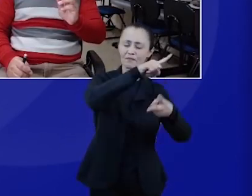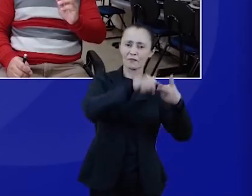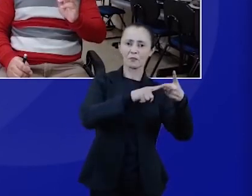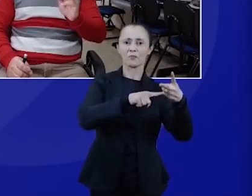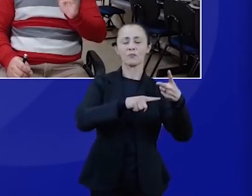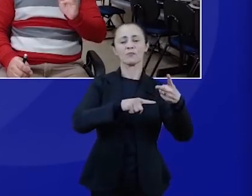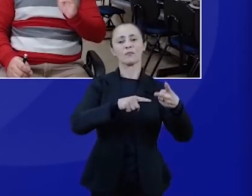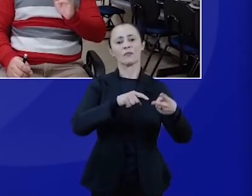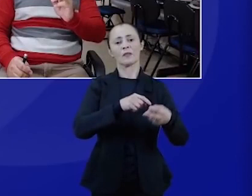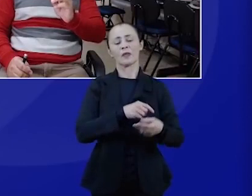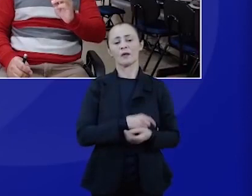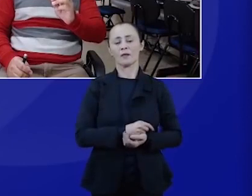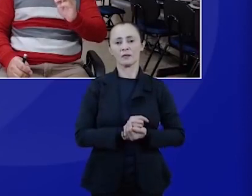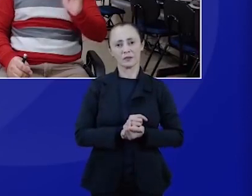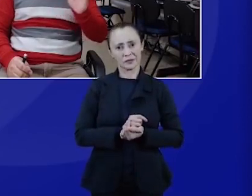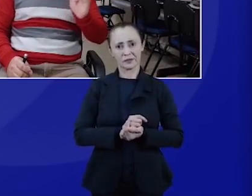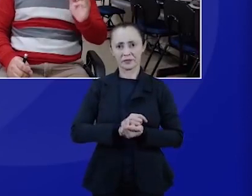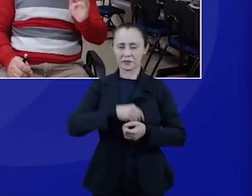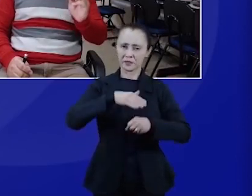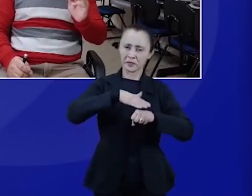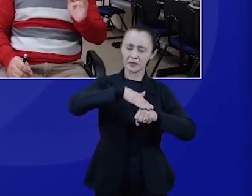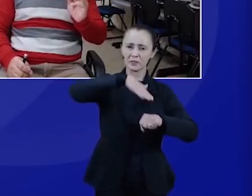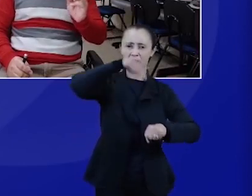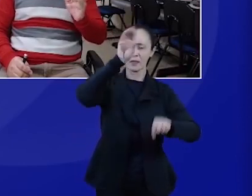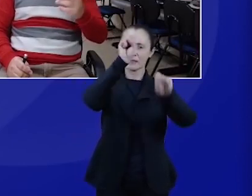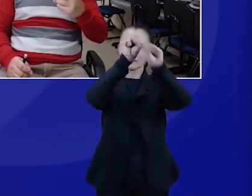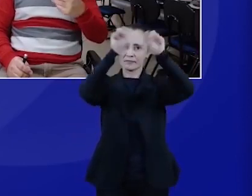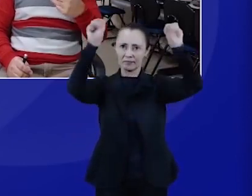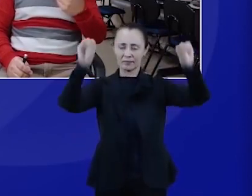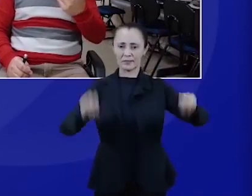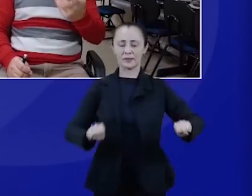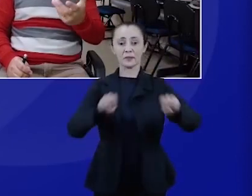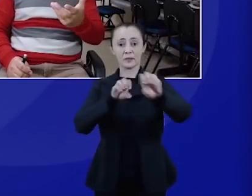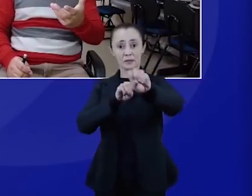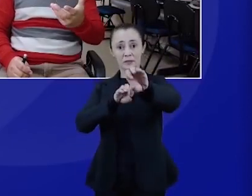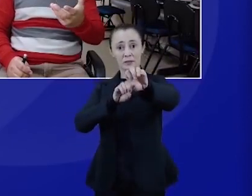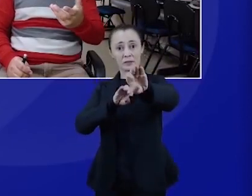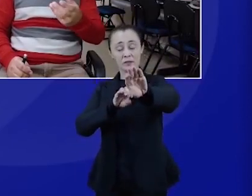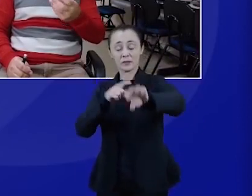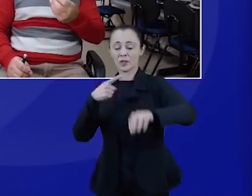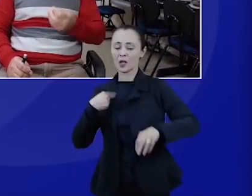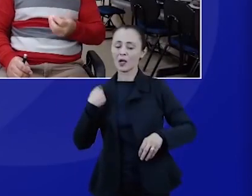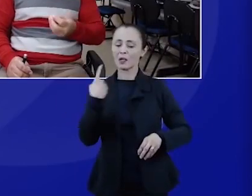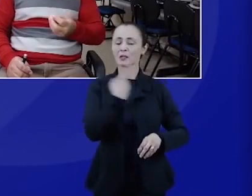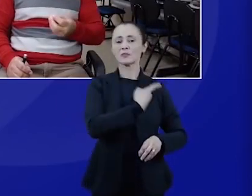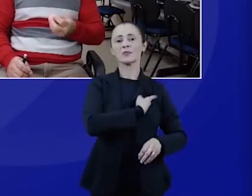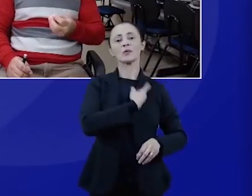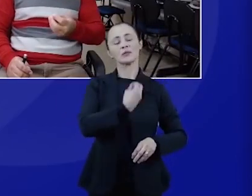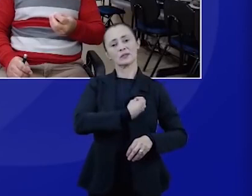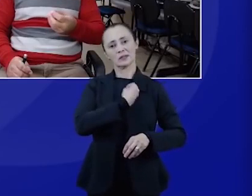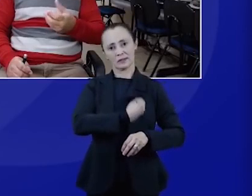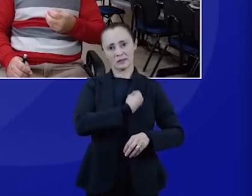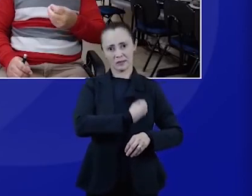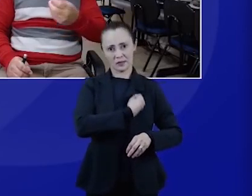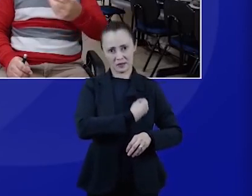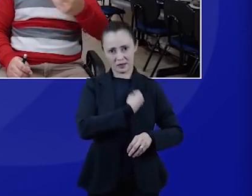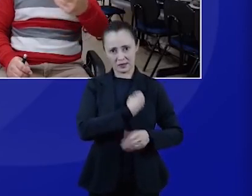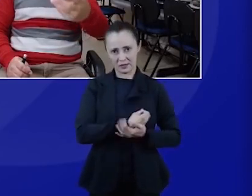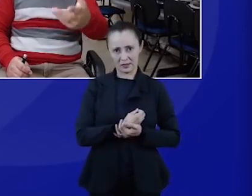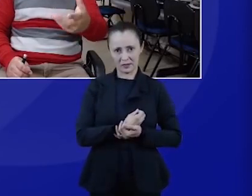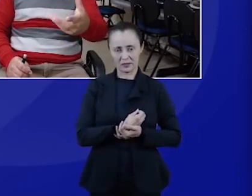aspectos, demais agentes e sistema de ensino, nós já fazemos parte presente.